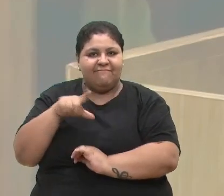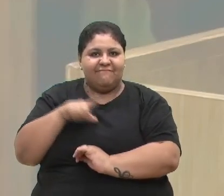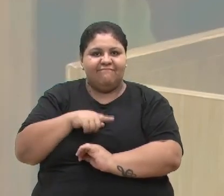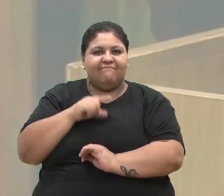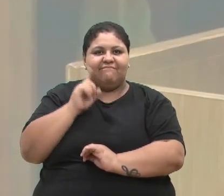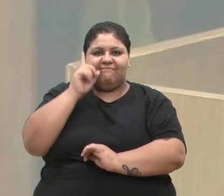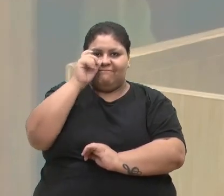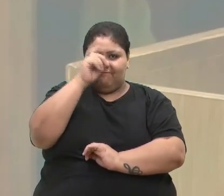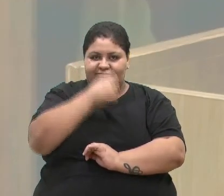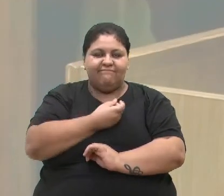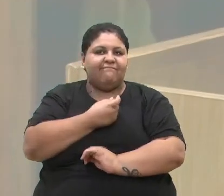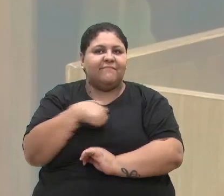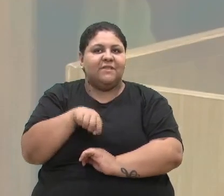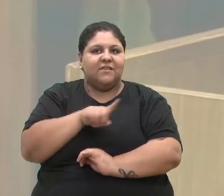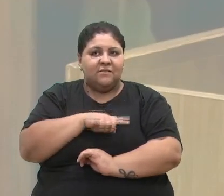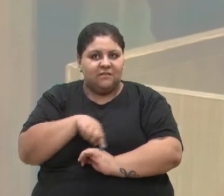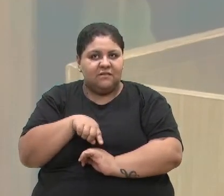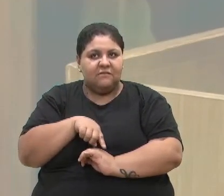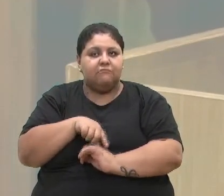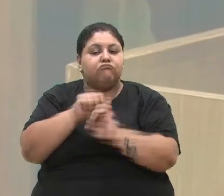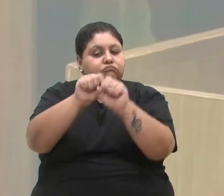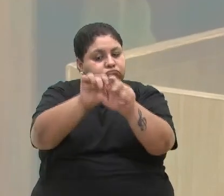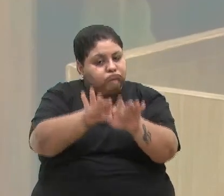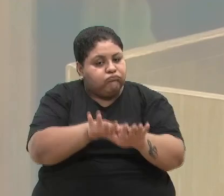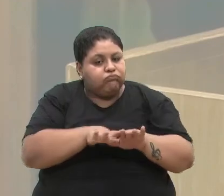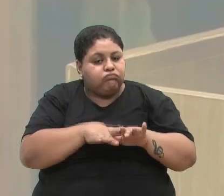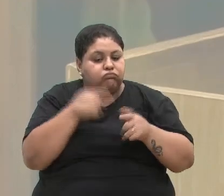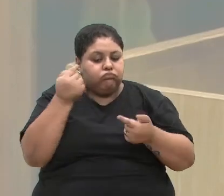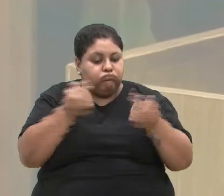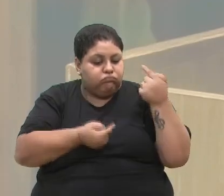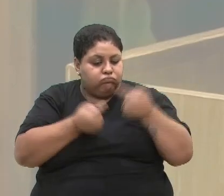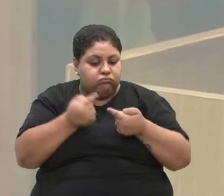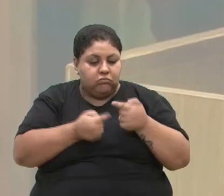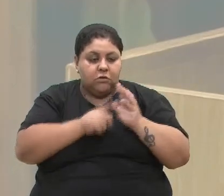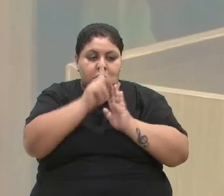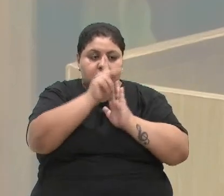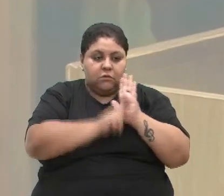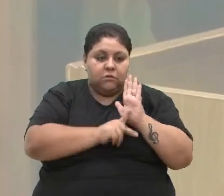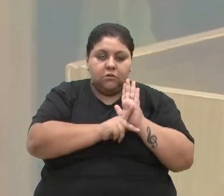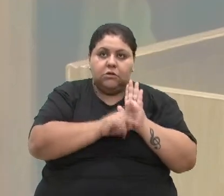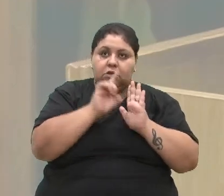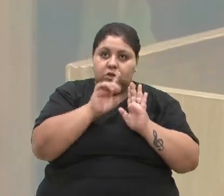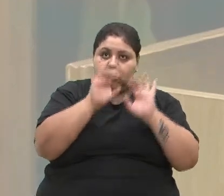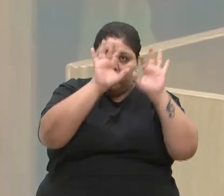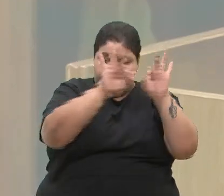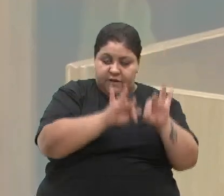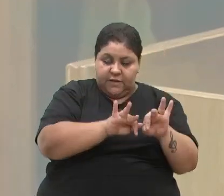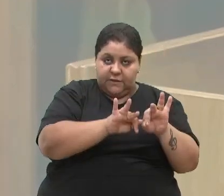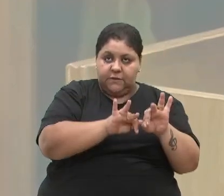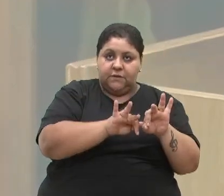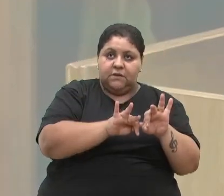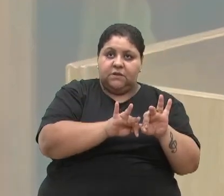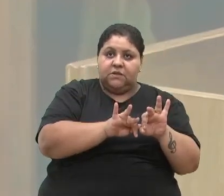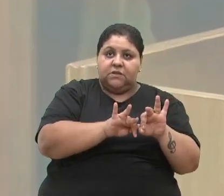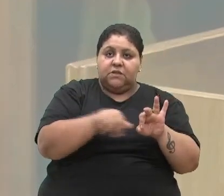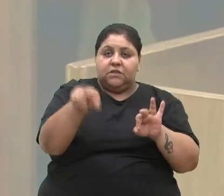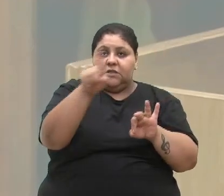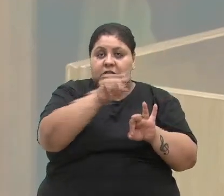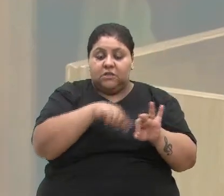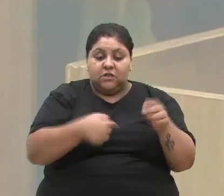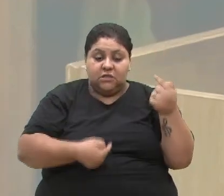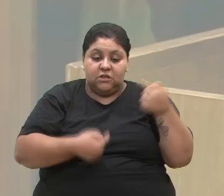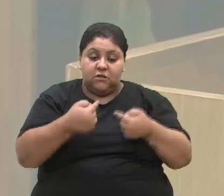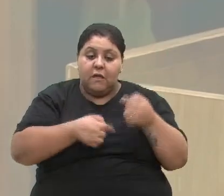indeferimentos. Então, a gente vai trazer para plenário, para discussão, e os projetos que eu trago, só para concluir, senhor presidente, é para nós debater